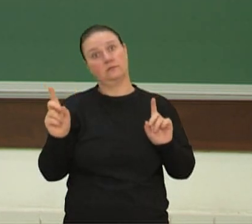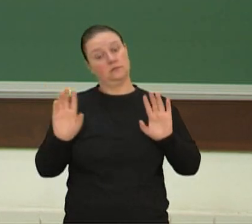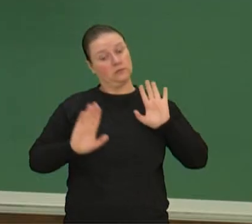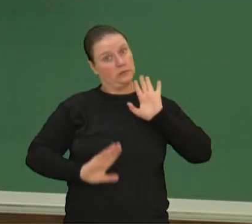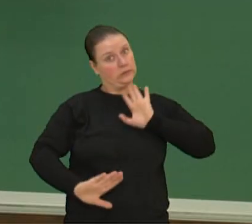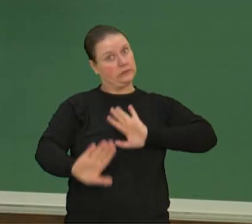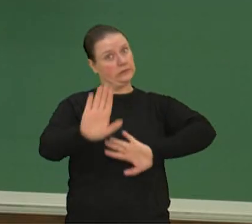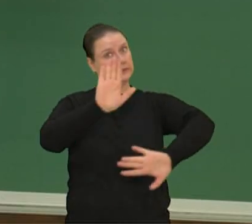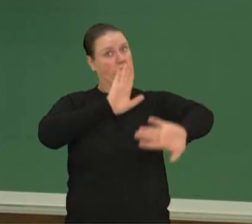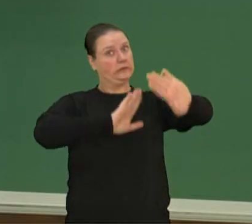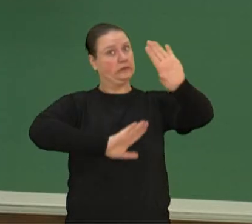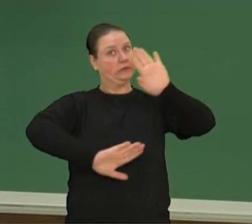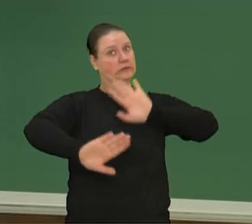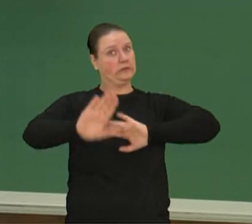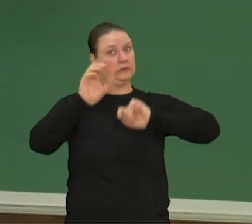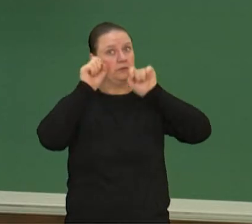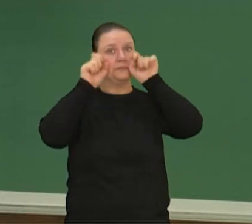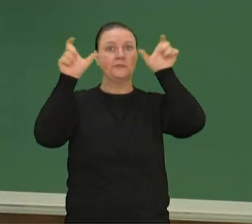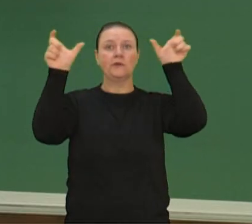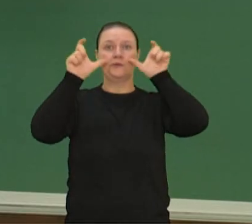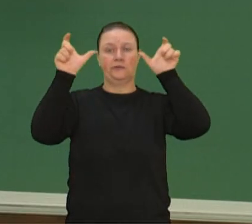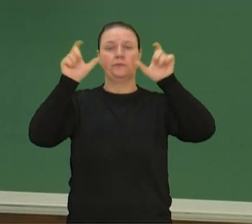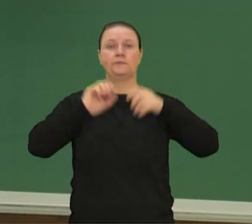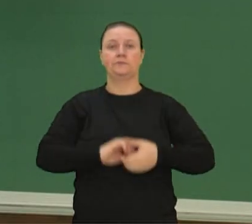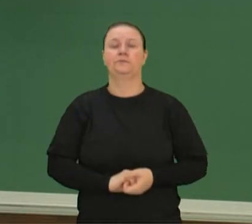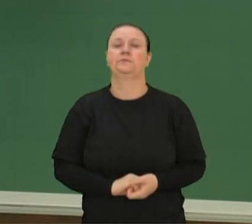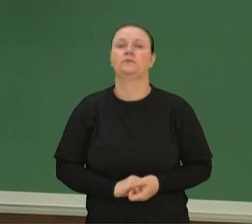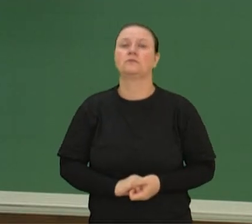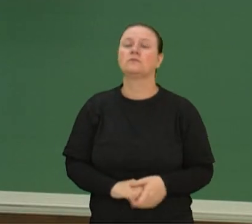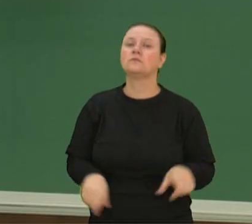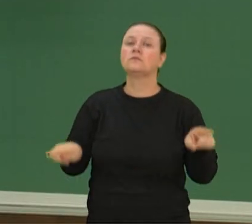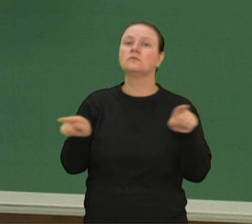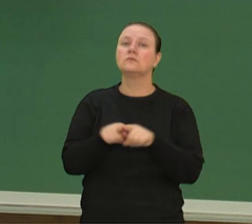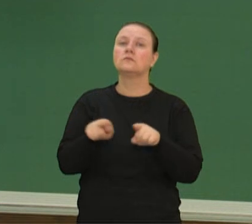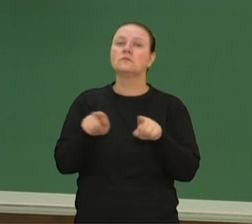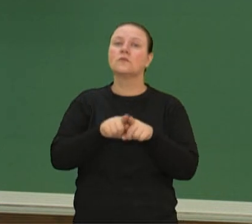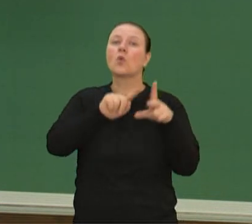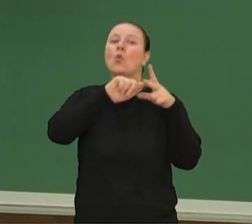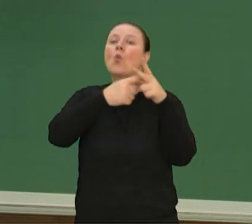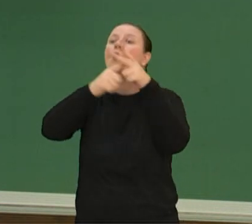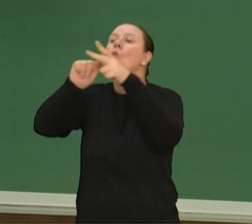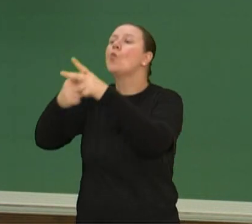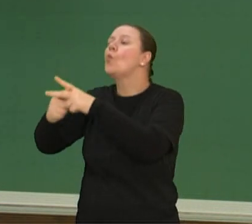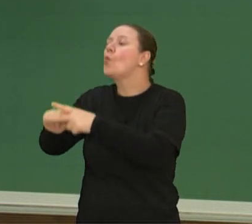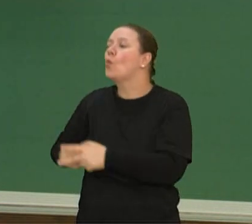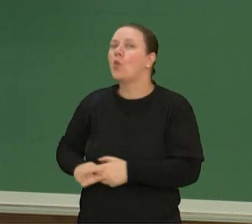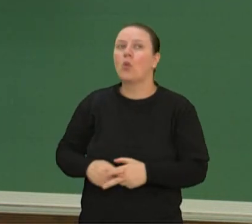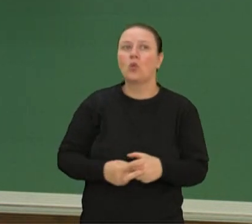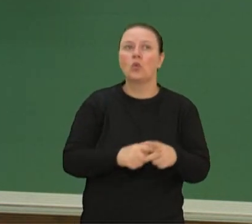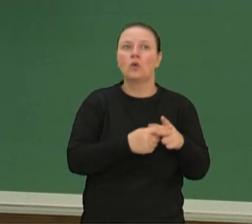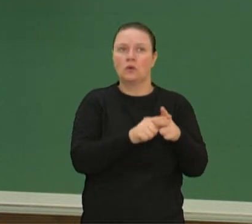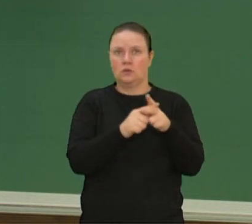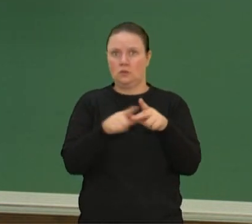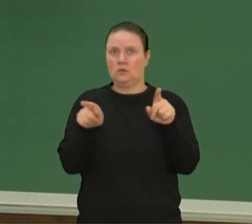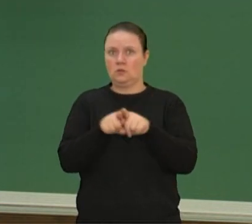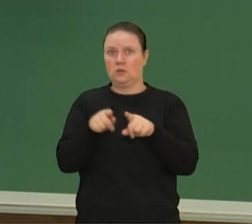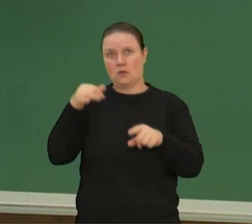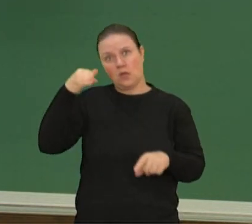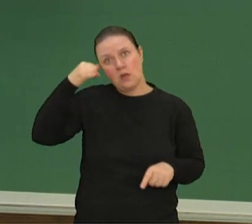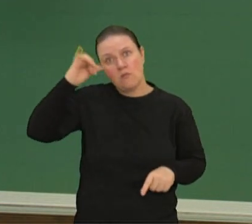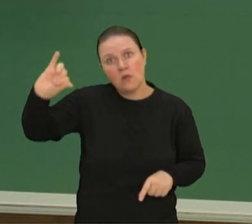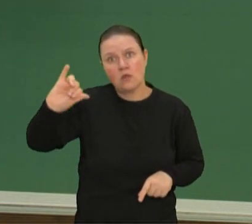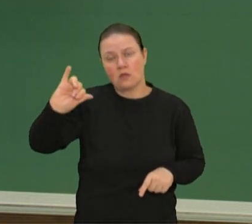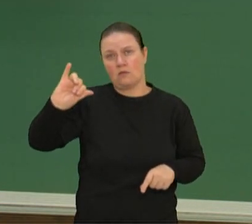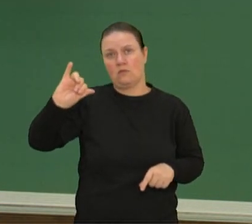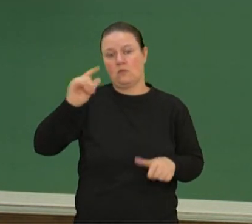um alerta para tomar cuidado com isso. Manutenção dos equipamentos é importantíssimo para evitar que você se machuque quando